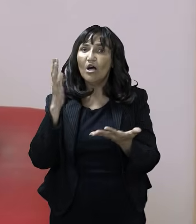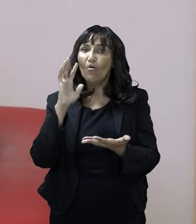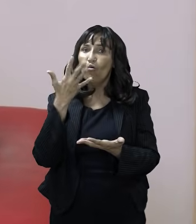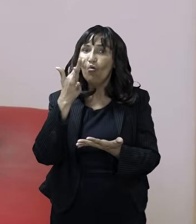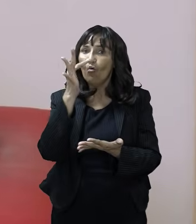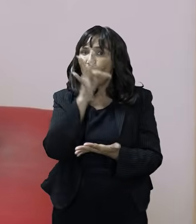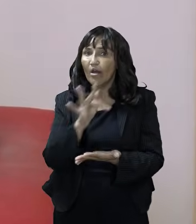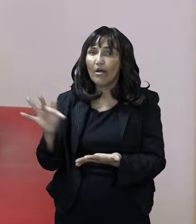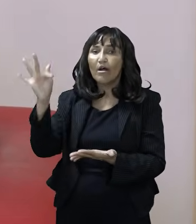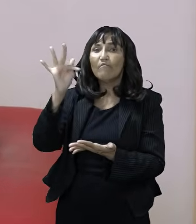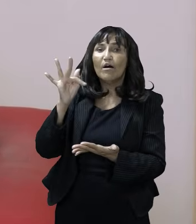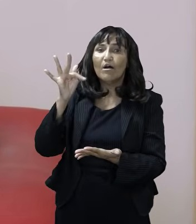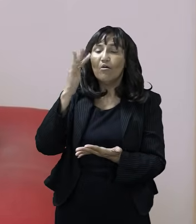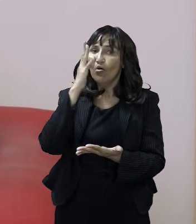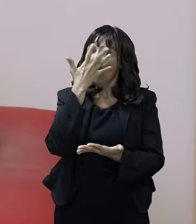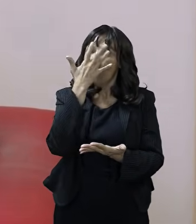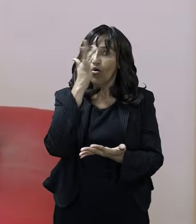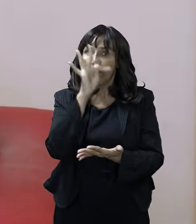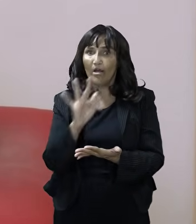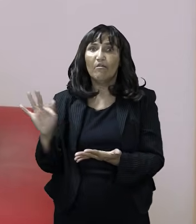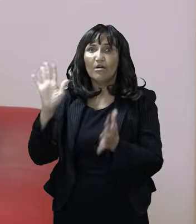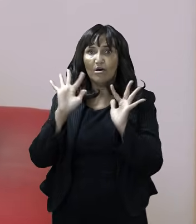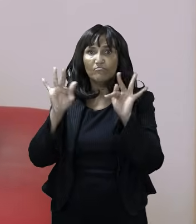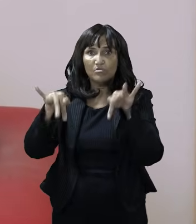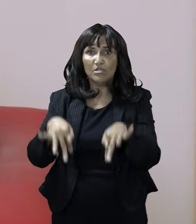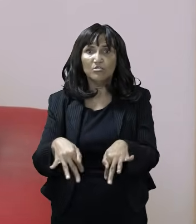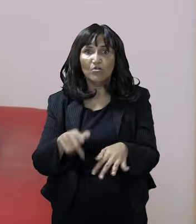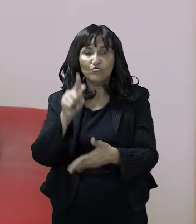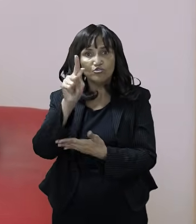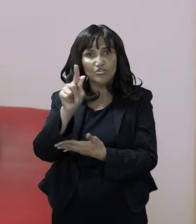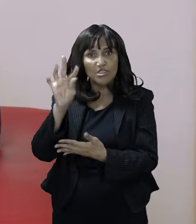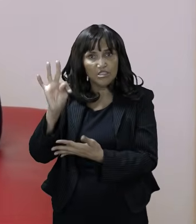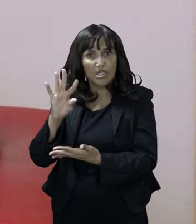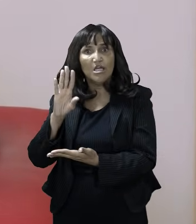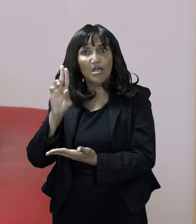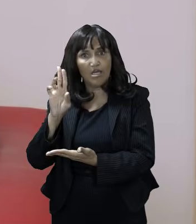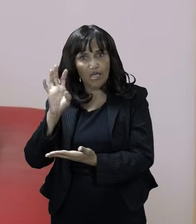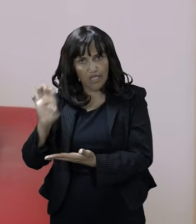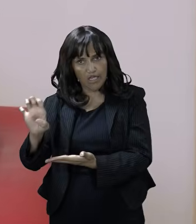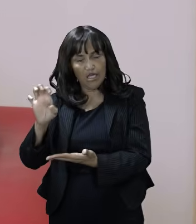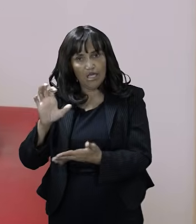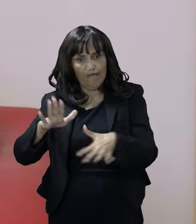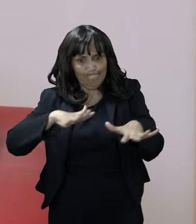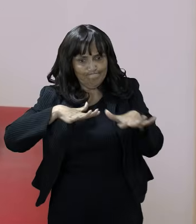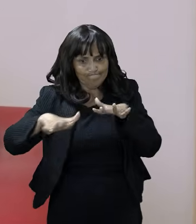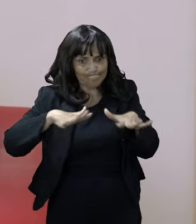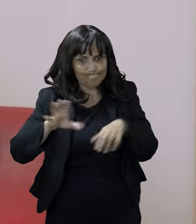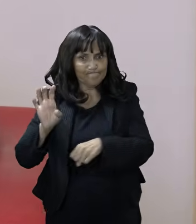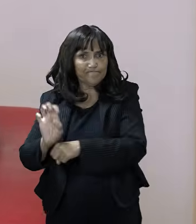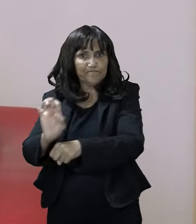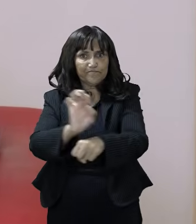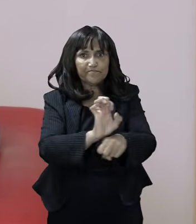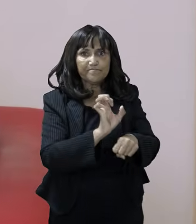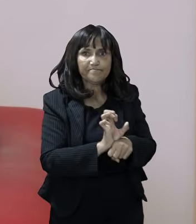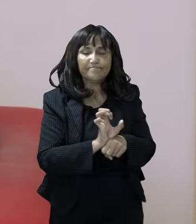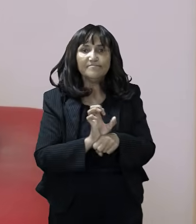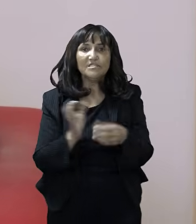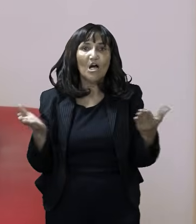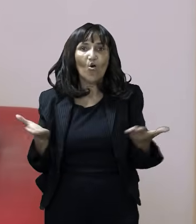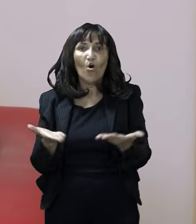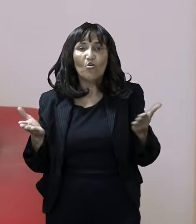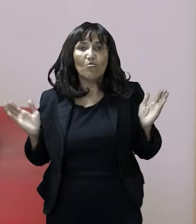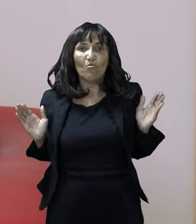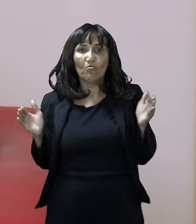PT, organizar os palanques dos estados, o GTE está funcionando, os estados estão se movimentando, e com certeza vamos fazer um grande